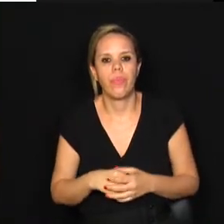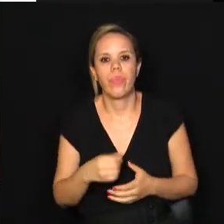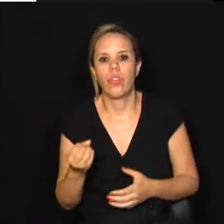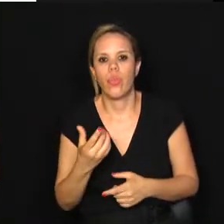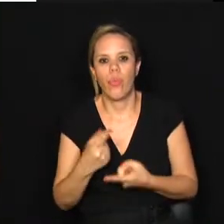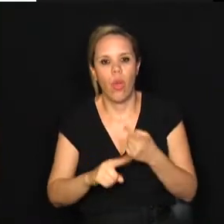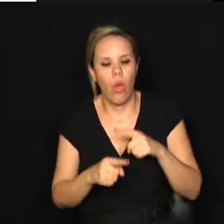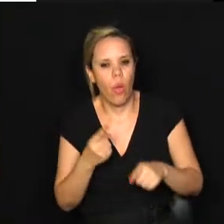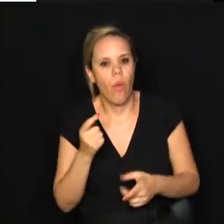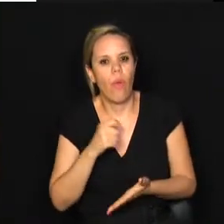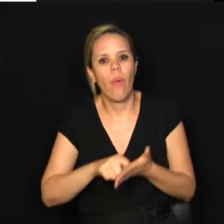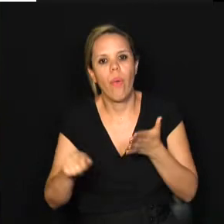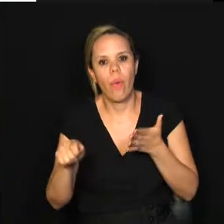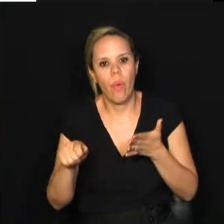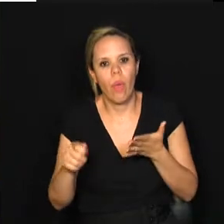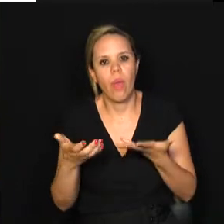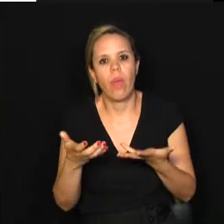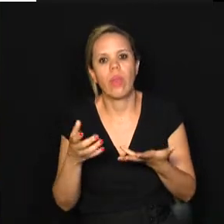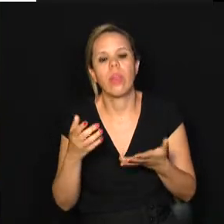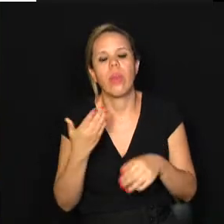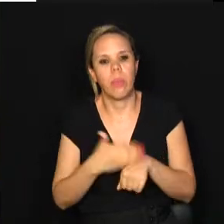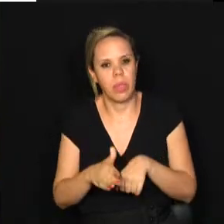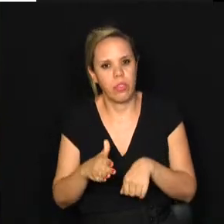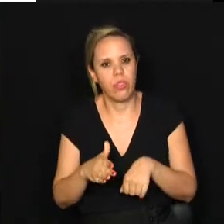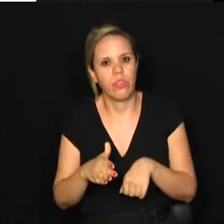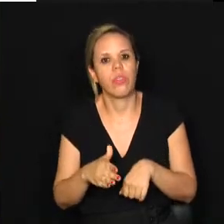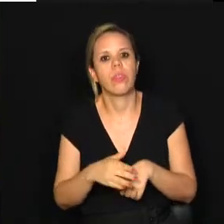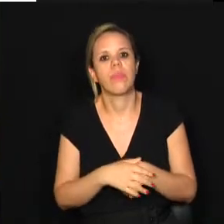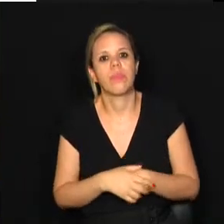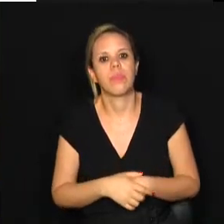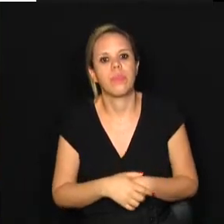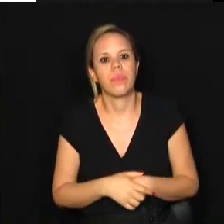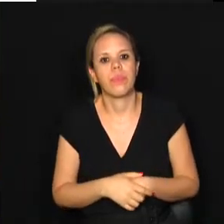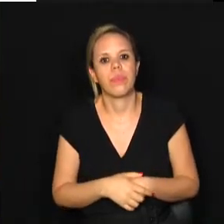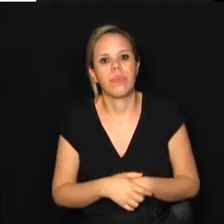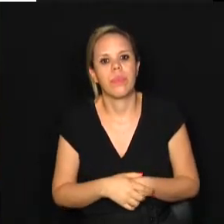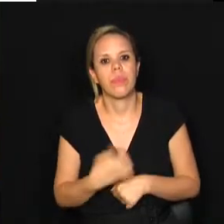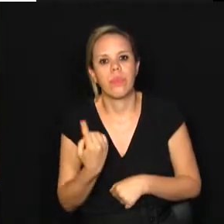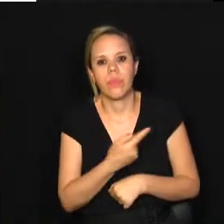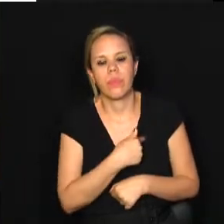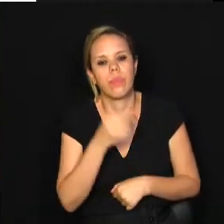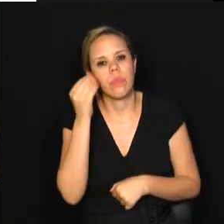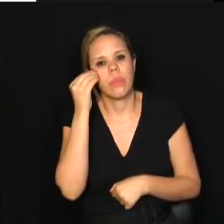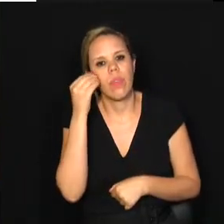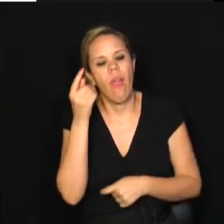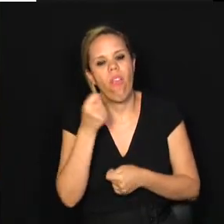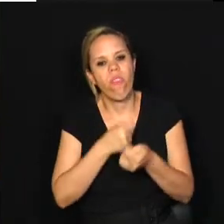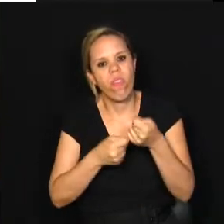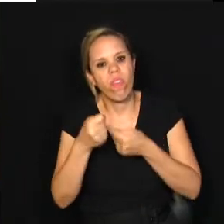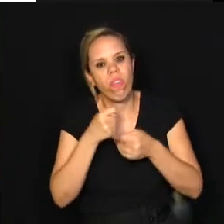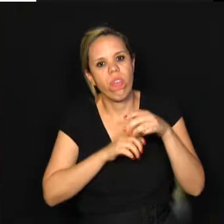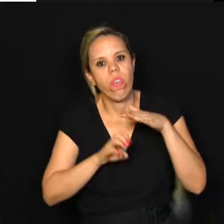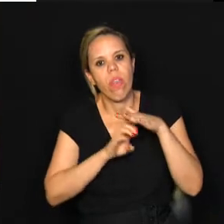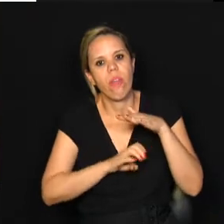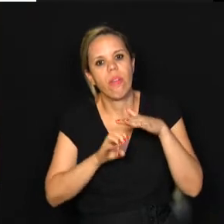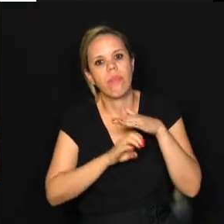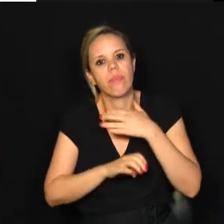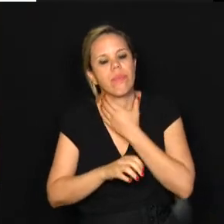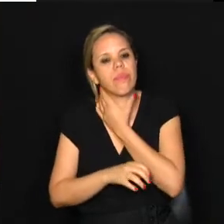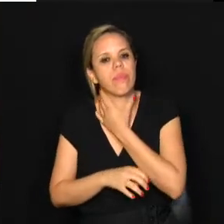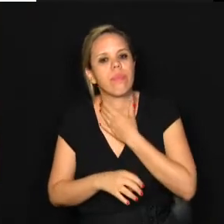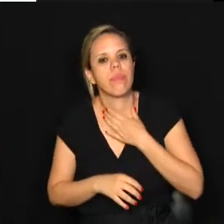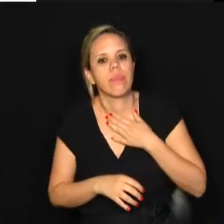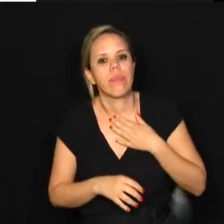assinado sequer, ela já está praticando esse corte. Nós tentamos negociar com a empresa, como sempre,